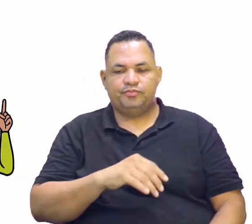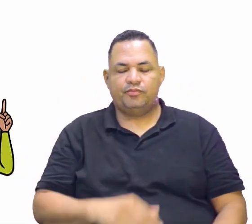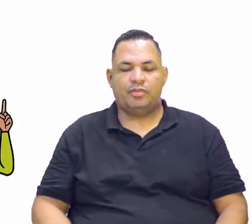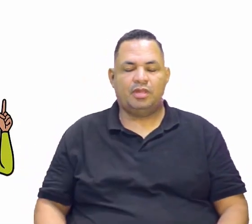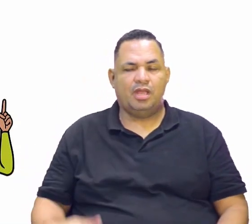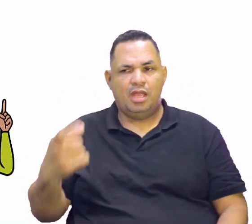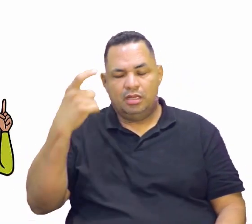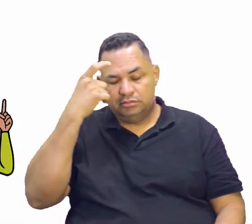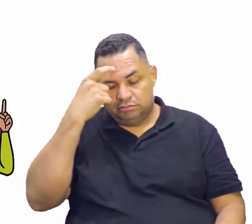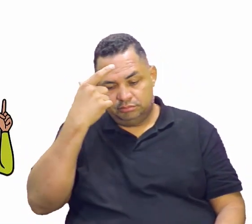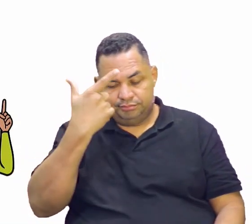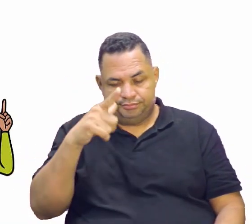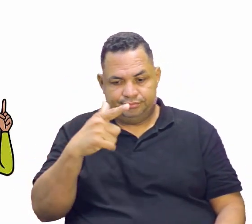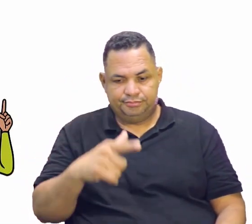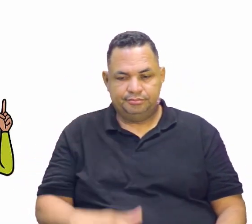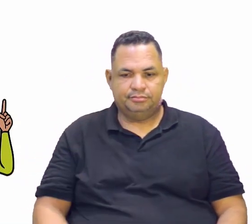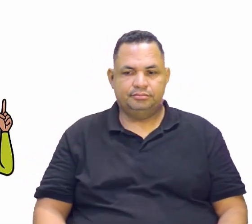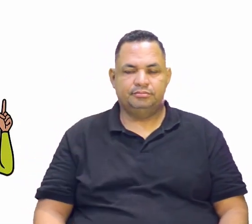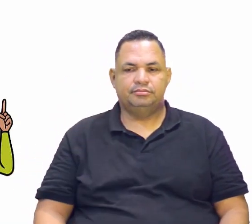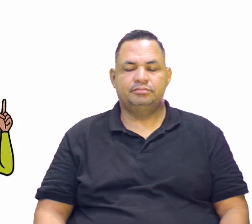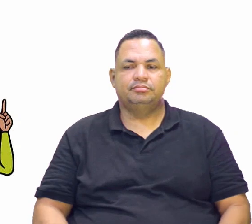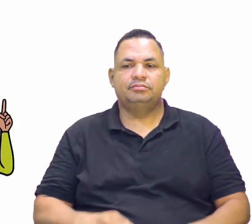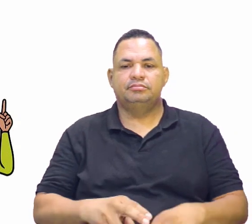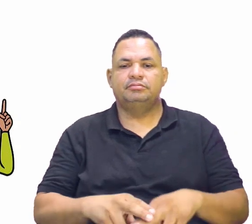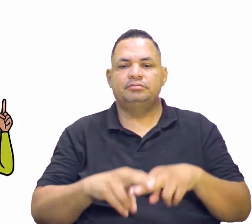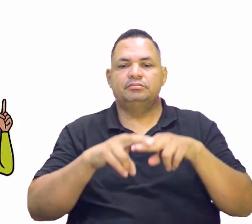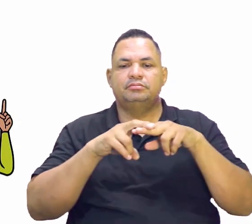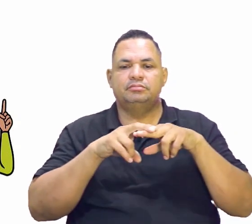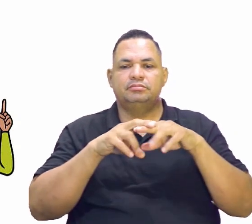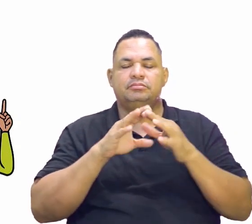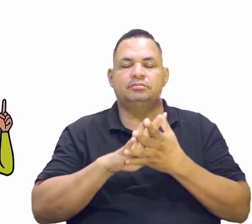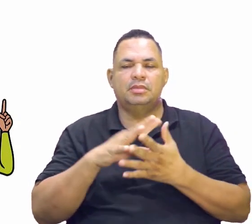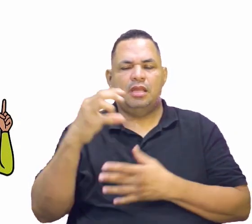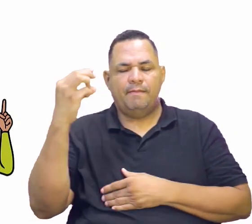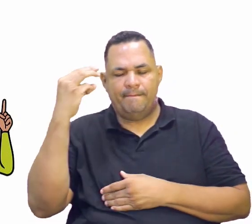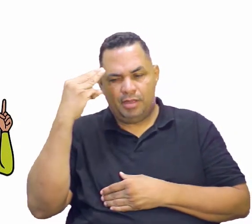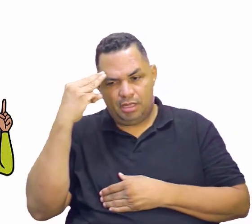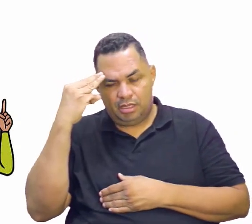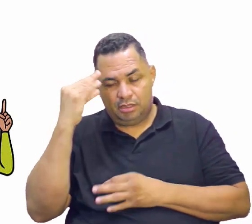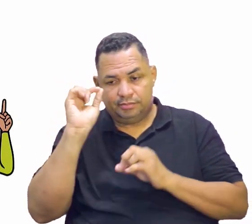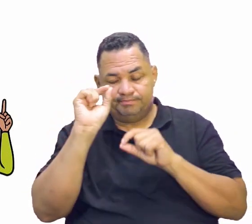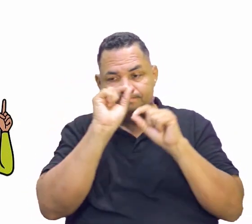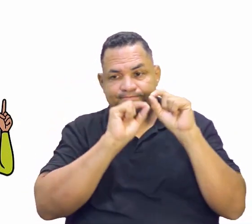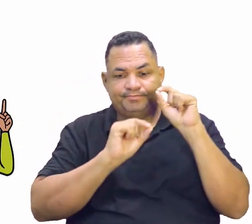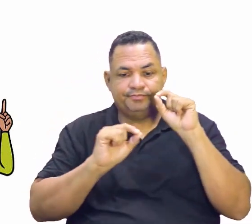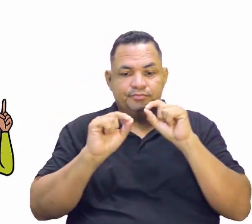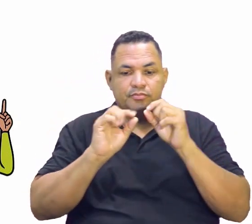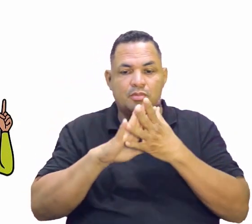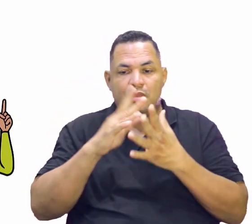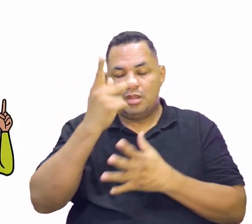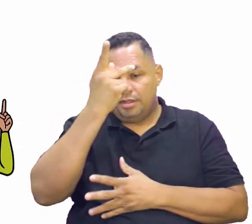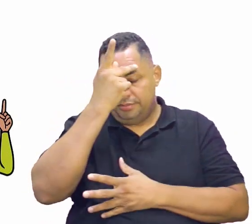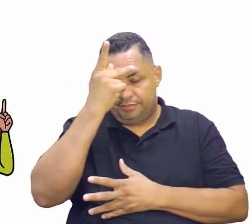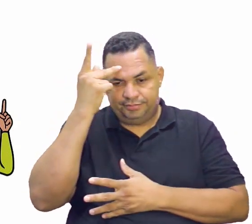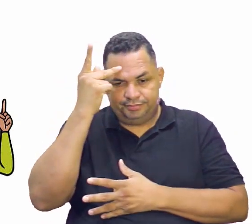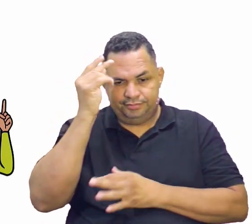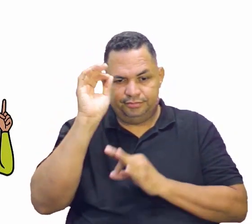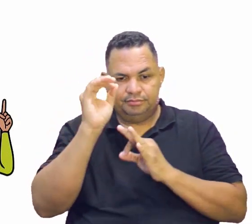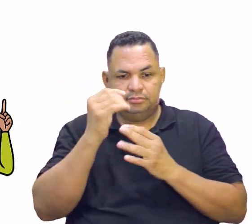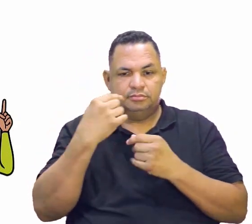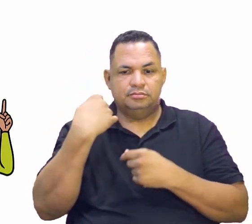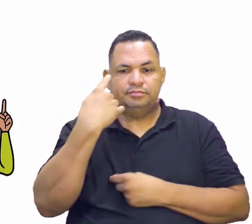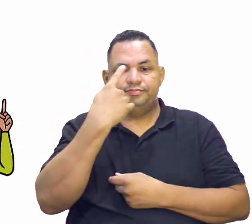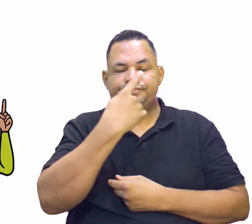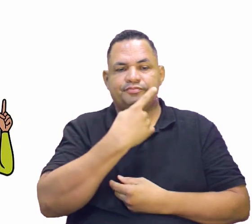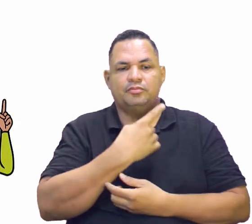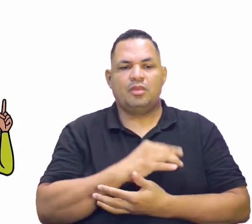a inconsciência, né? Por isso que falo, né? Com a mente. Olha só, uma pessoa, um